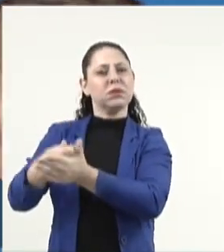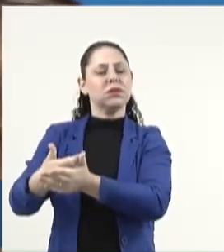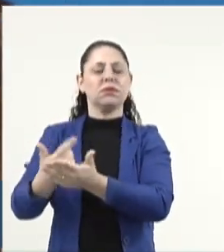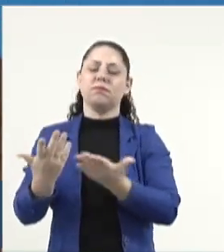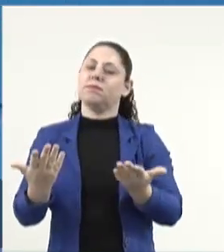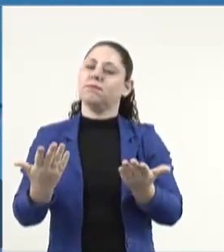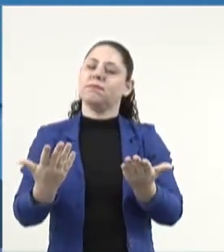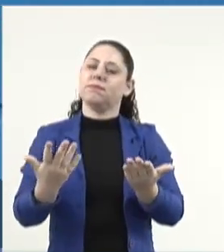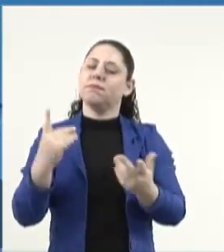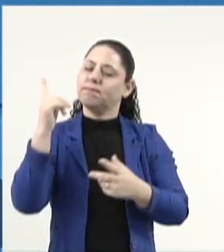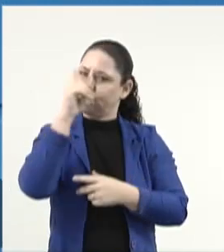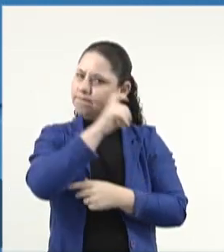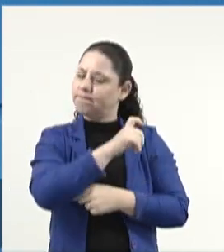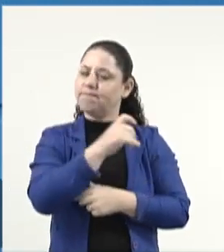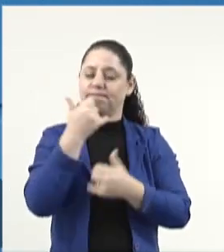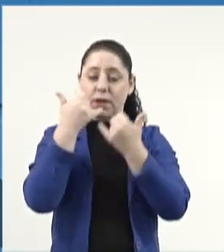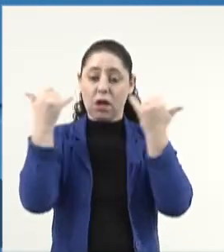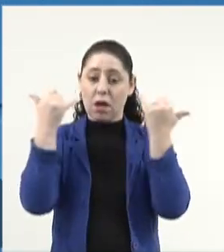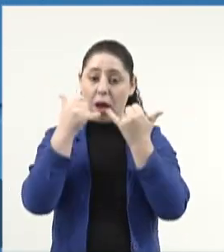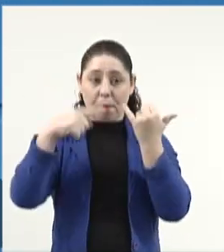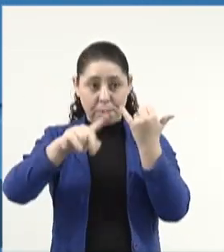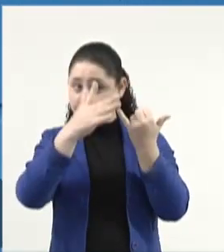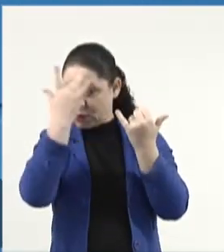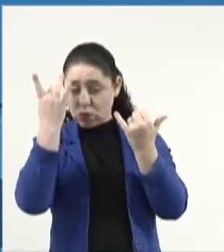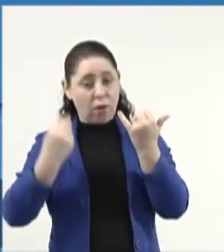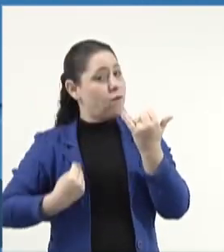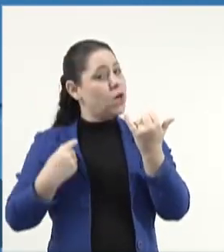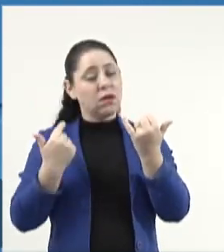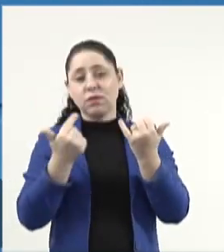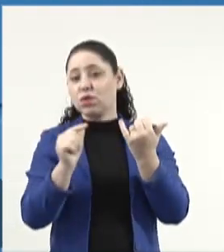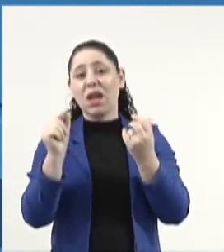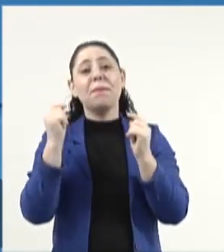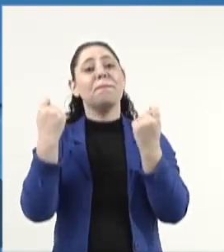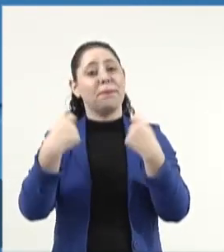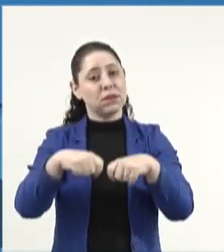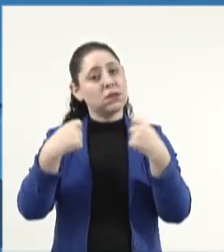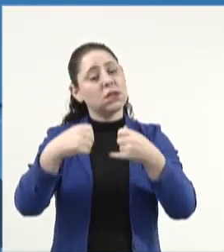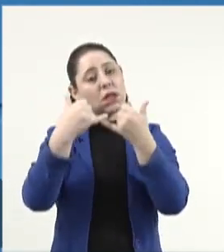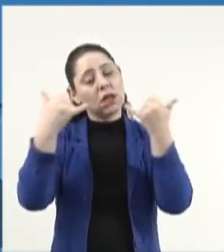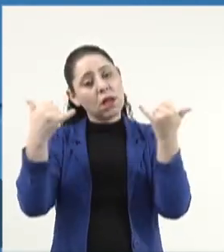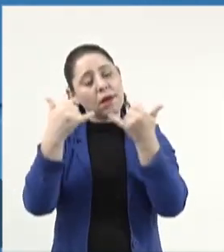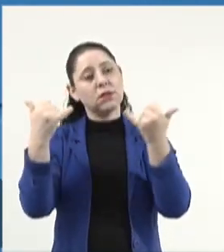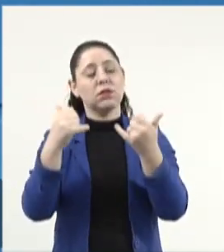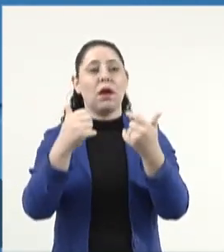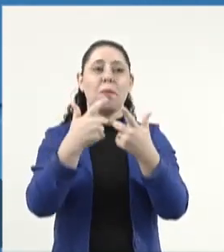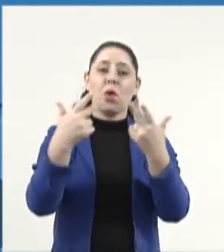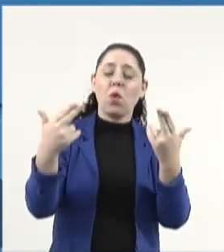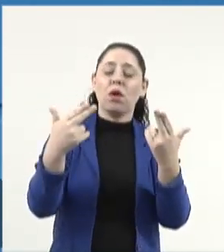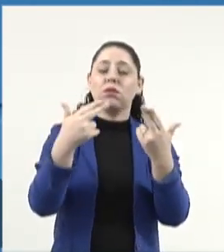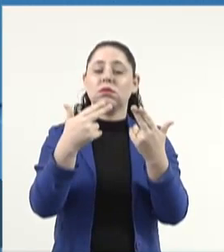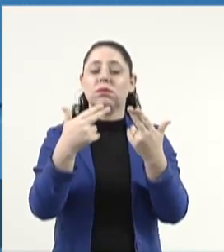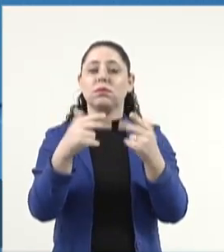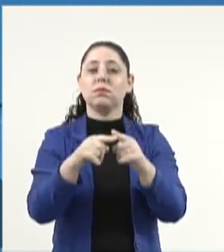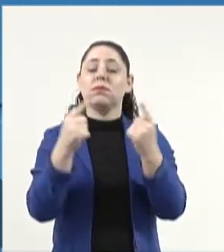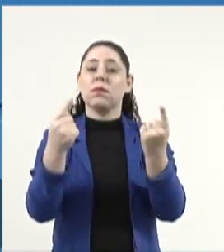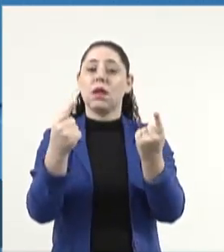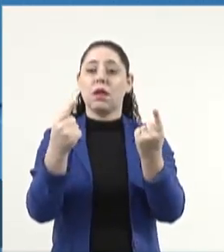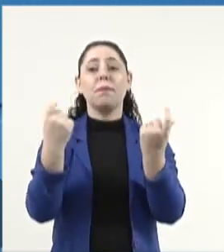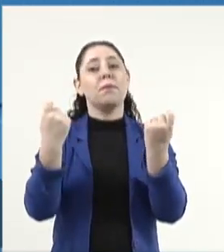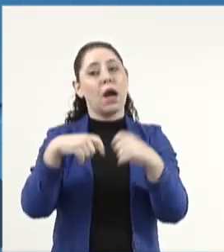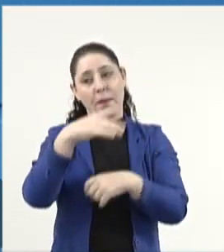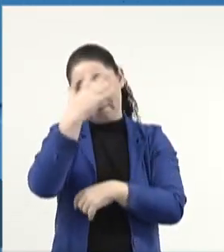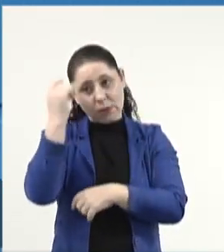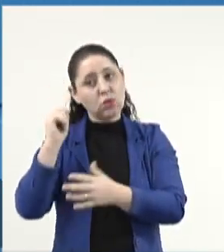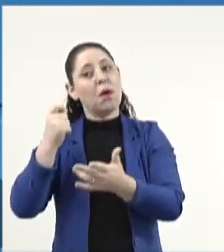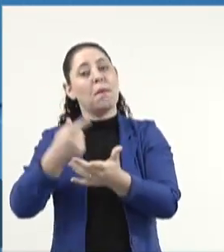bastante difícil. A energia é um bem que ninguém vive sem. Então, nós precisamos ter a garantia da prestação do serviço, mas que as pessoas